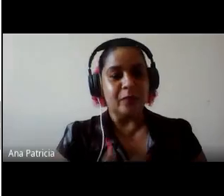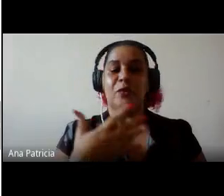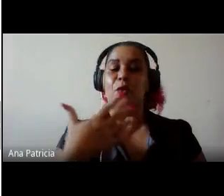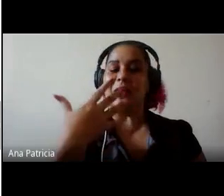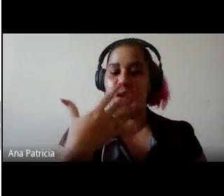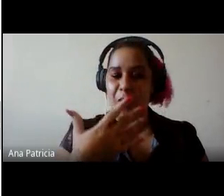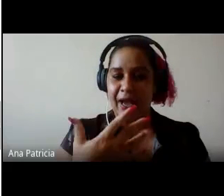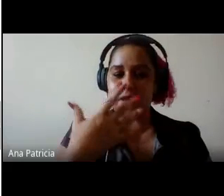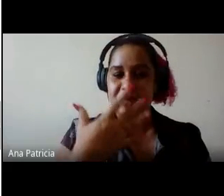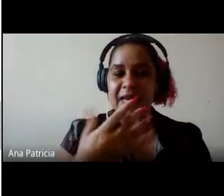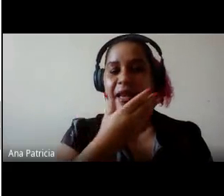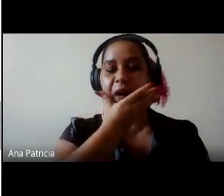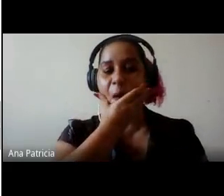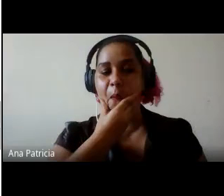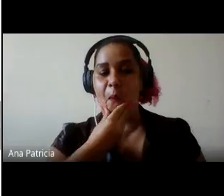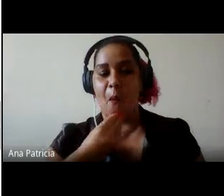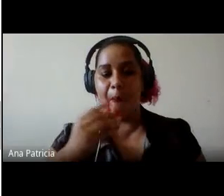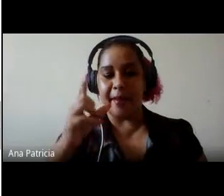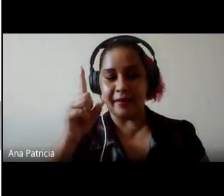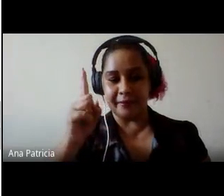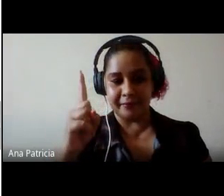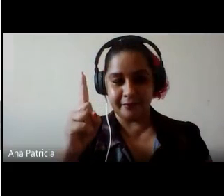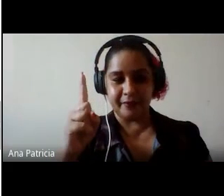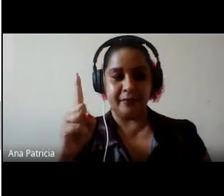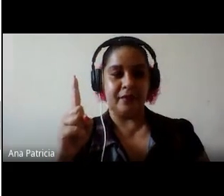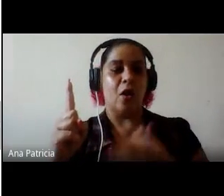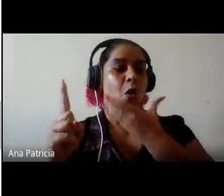Então, o sinal correto seria o homem,